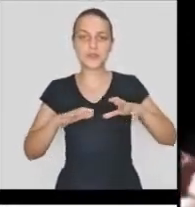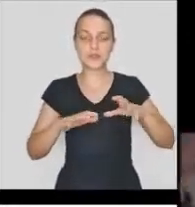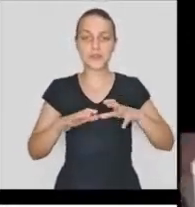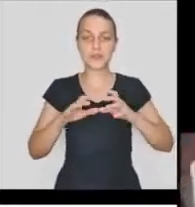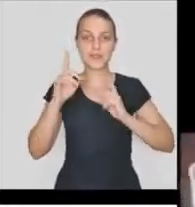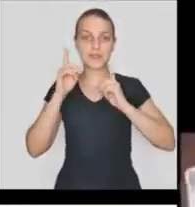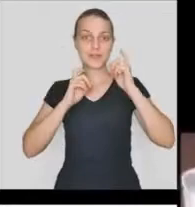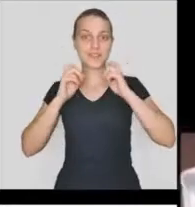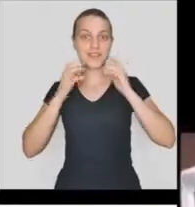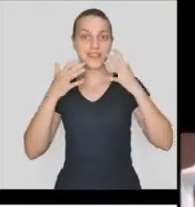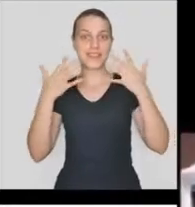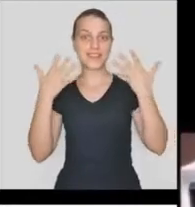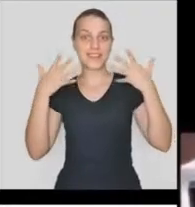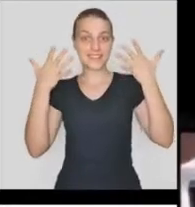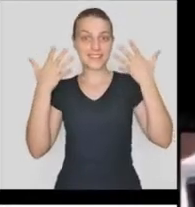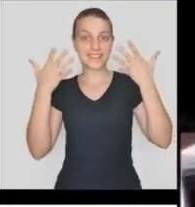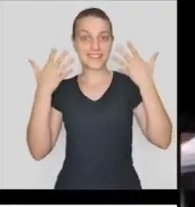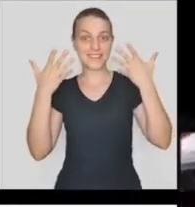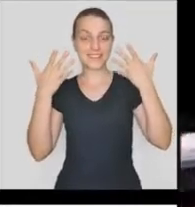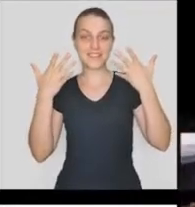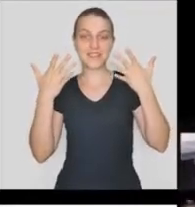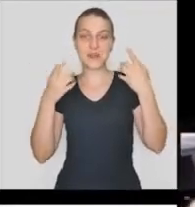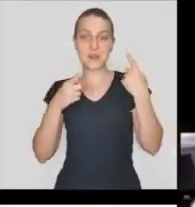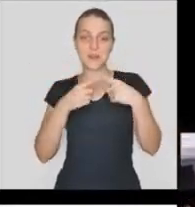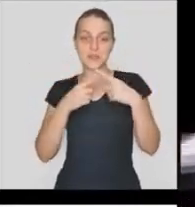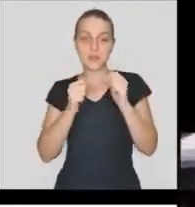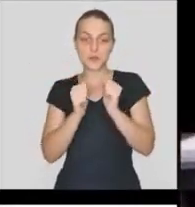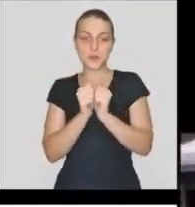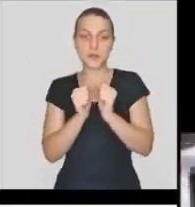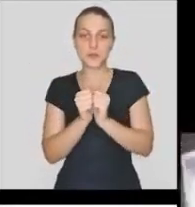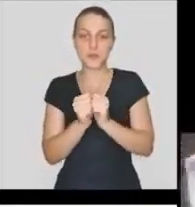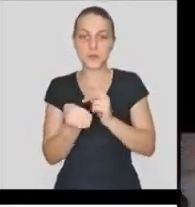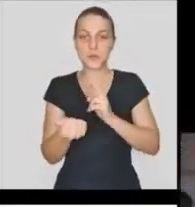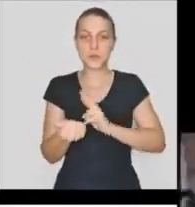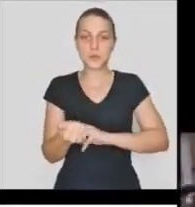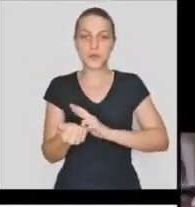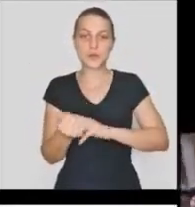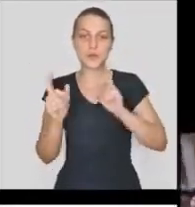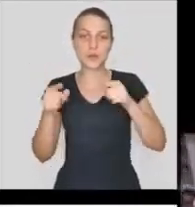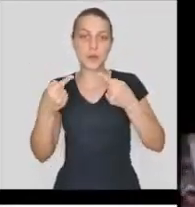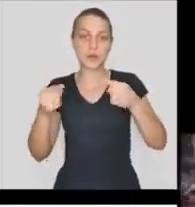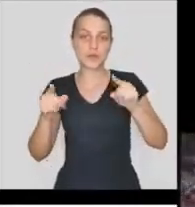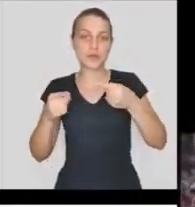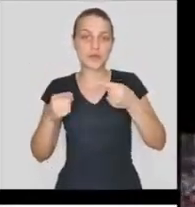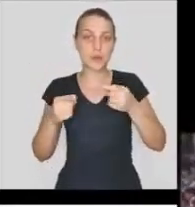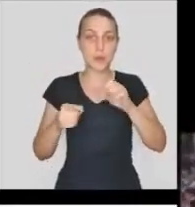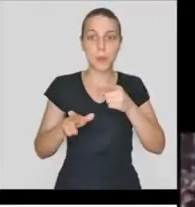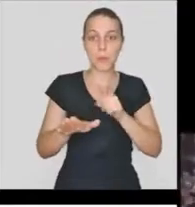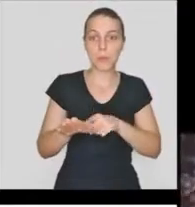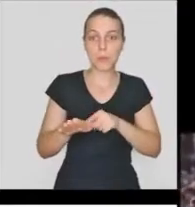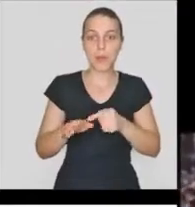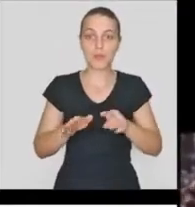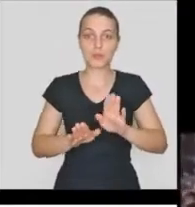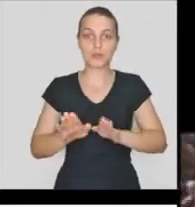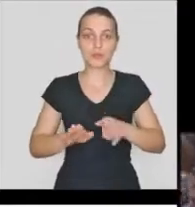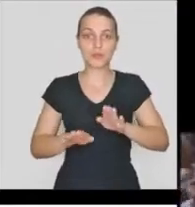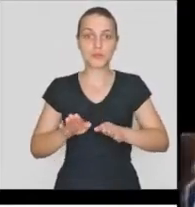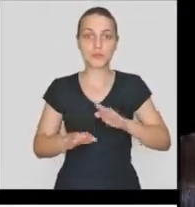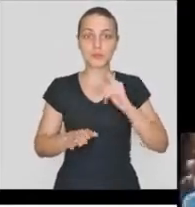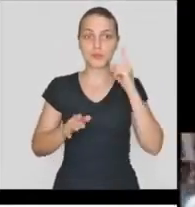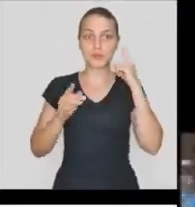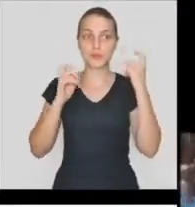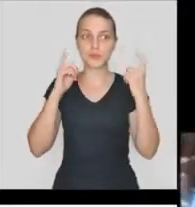no acompanhamento da música, ou da batida, ou do sapateado, o desejo de expressar